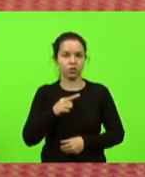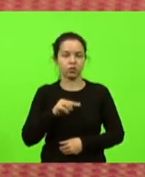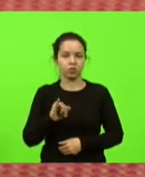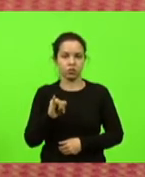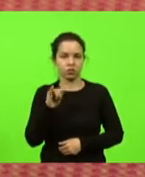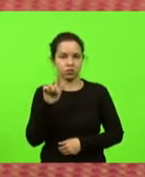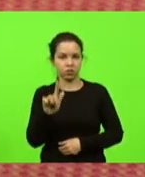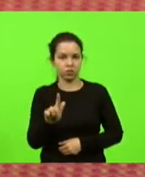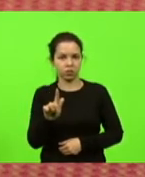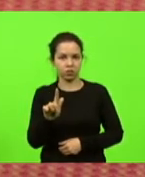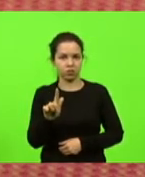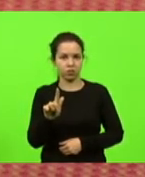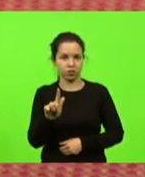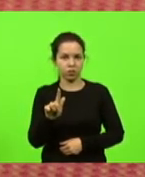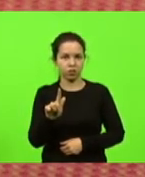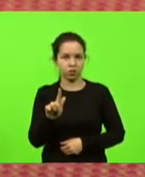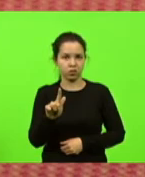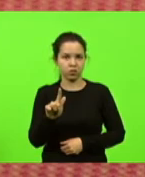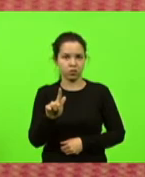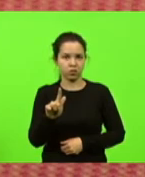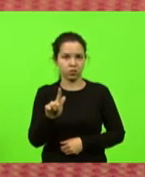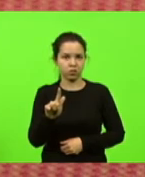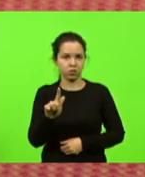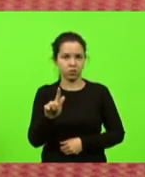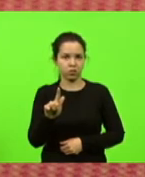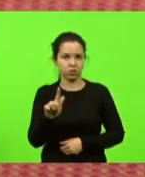Felipe Estevam, deputado Coronel Mocelin.